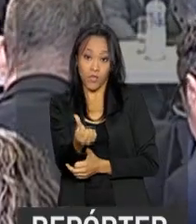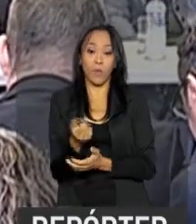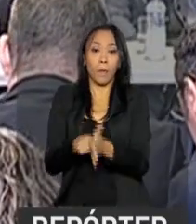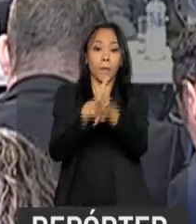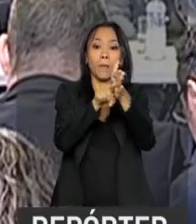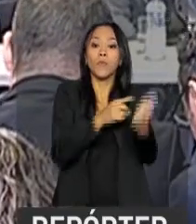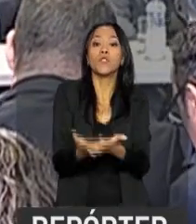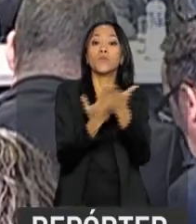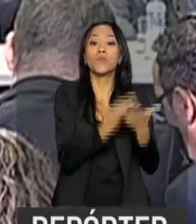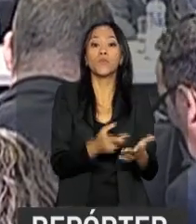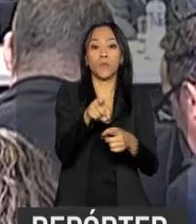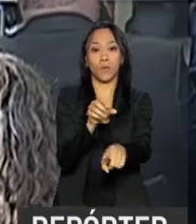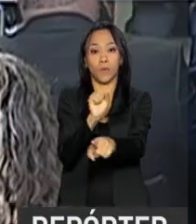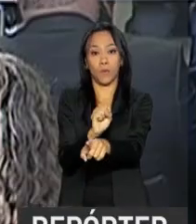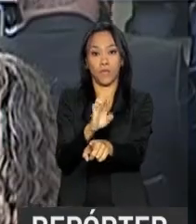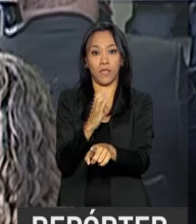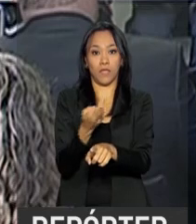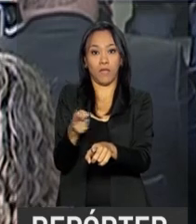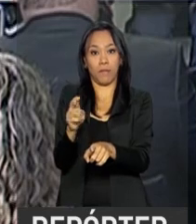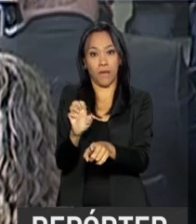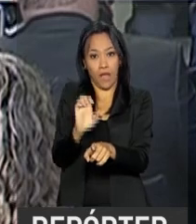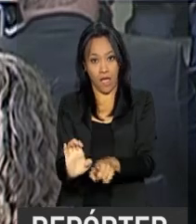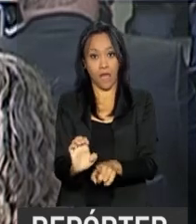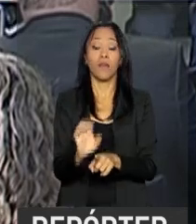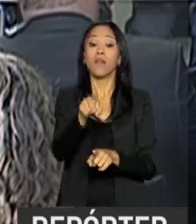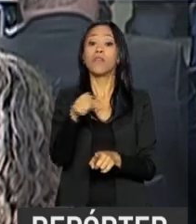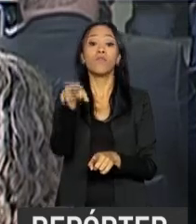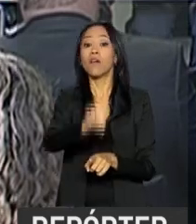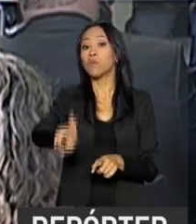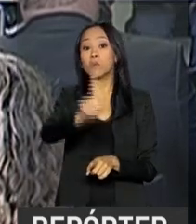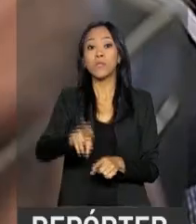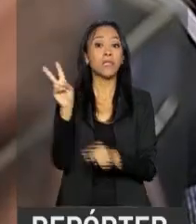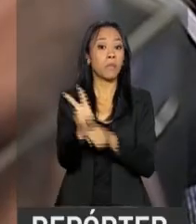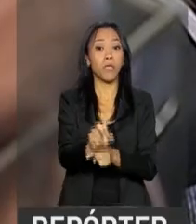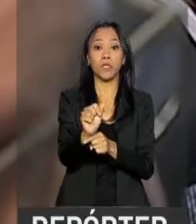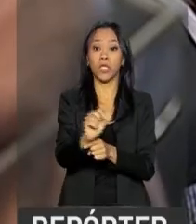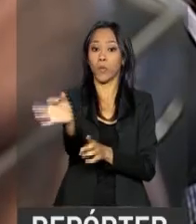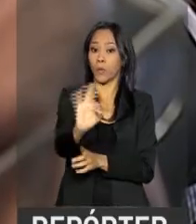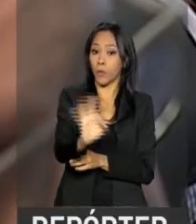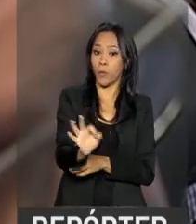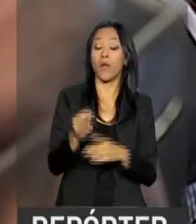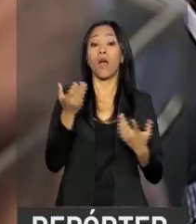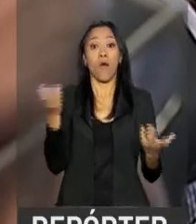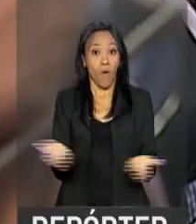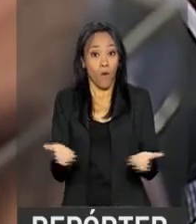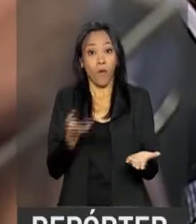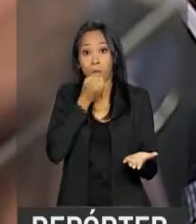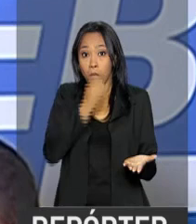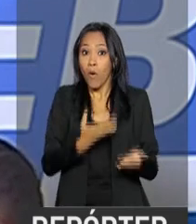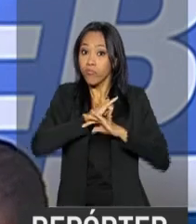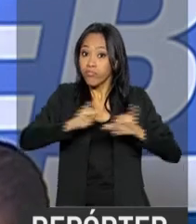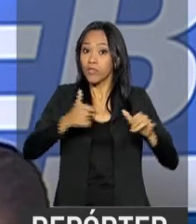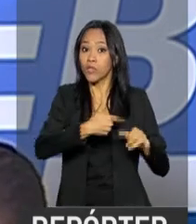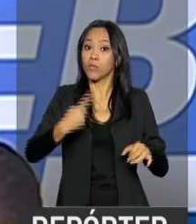que 22 por cento desse total não estava utilizando financiamento algum a boa notícia é que para 2018